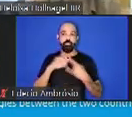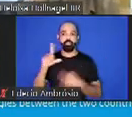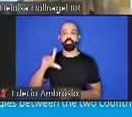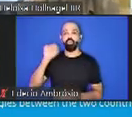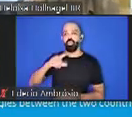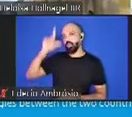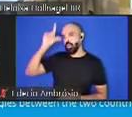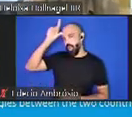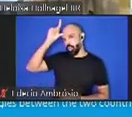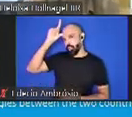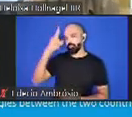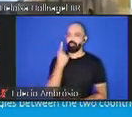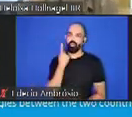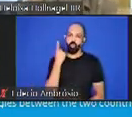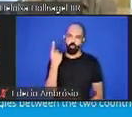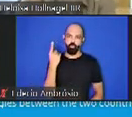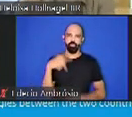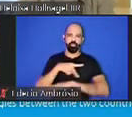um deles.